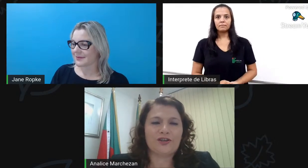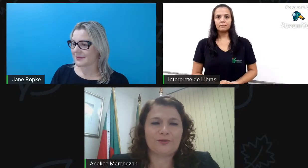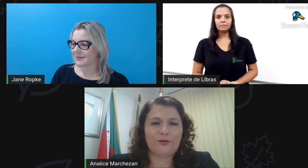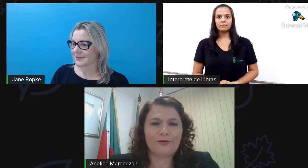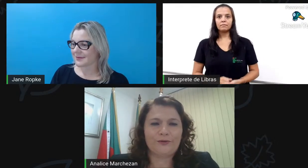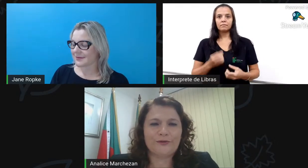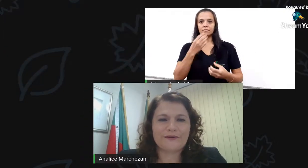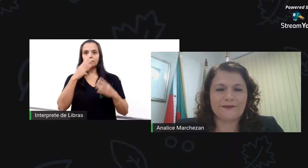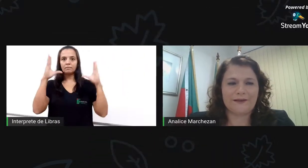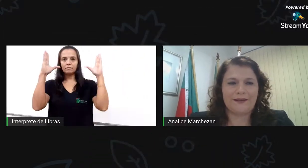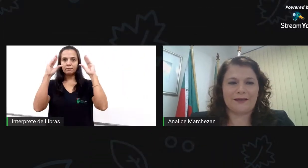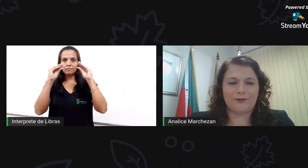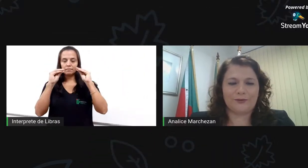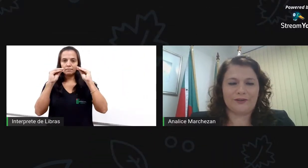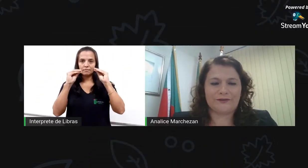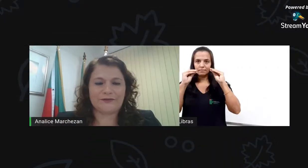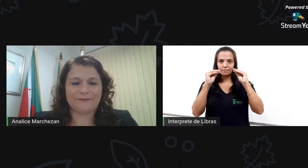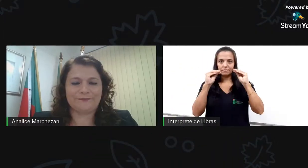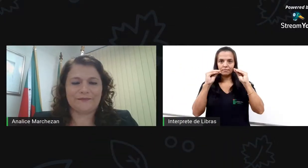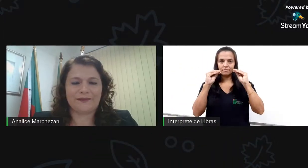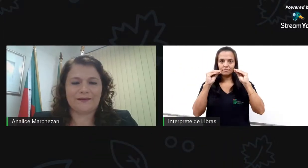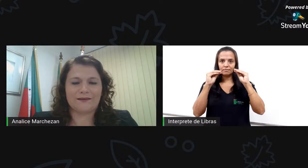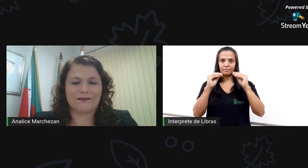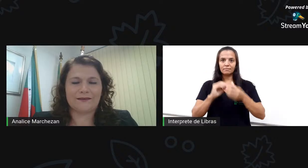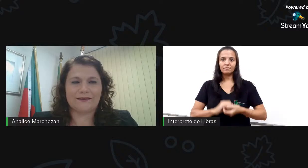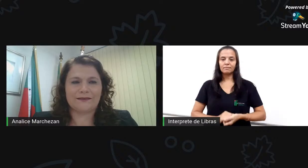Boa noite a todos e a todas.